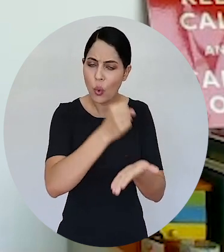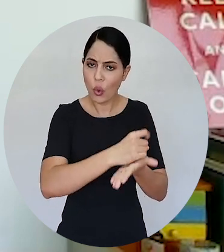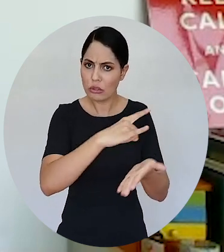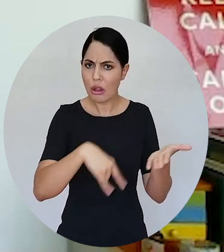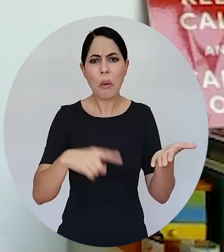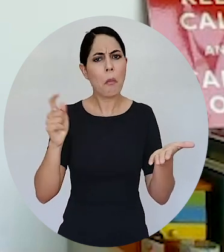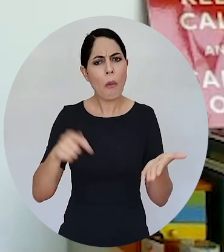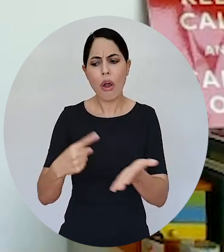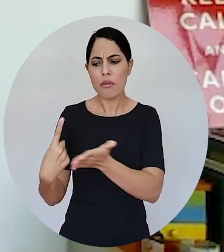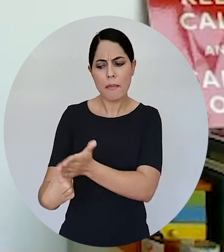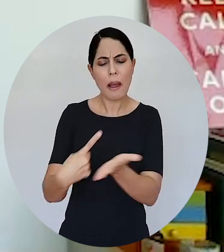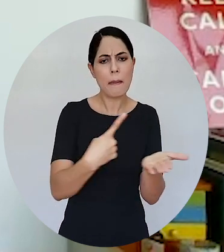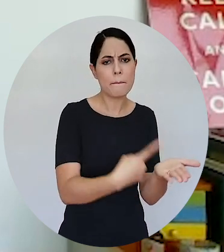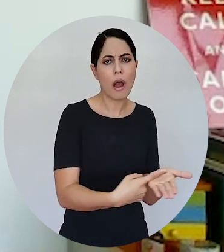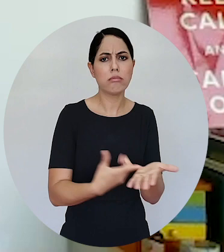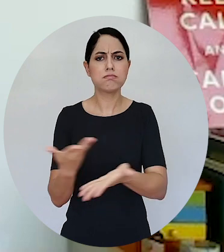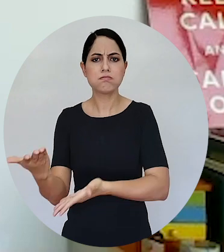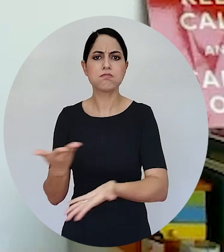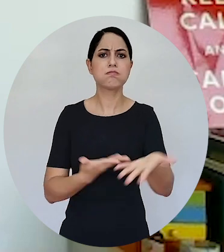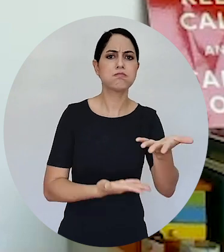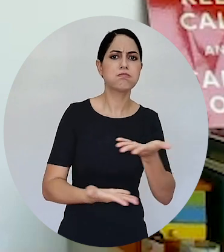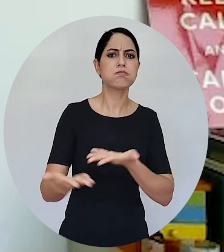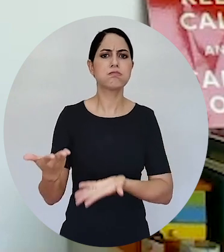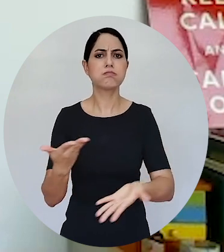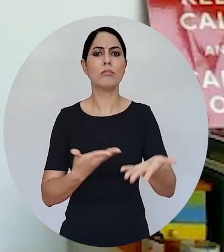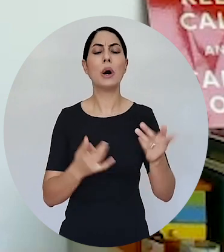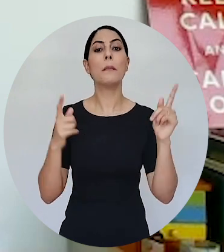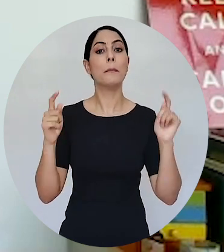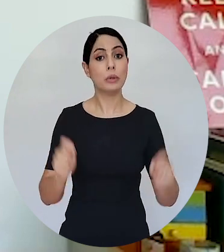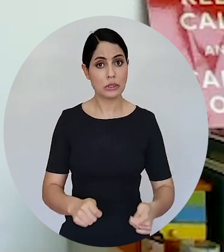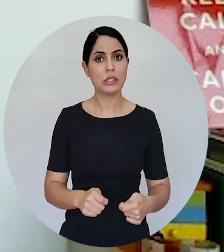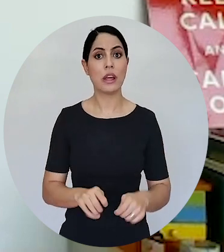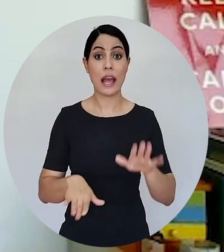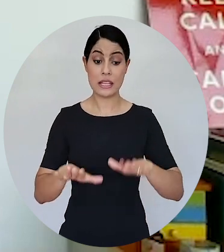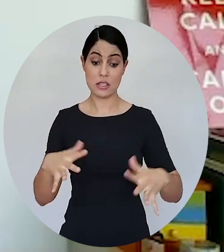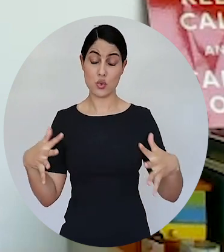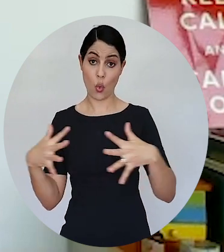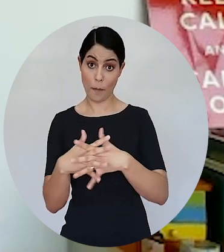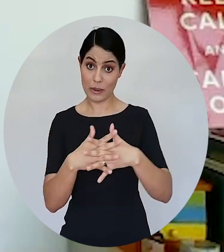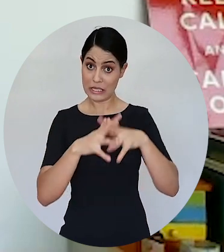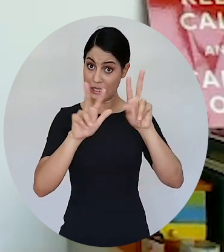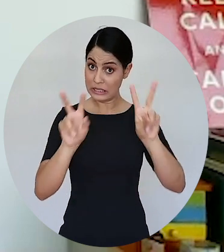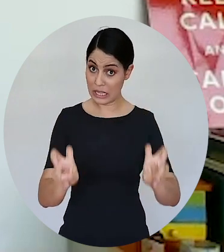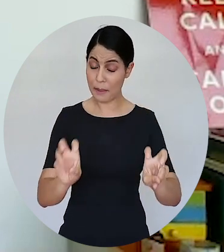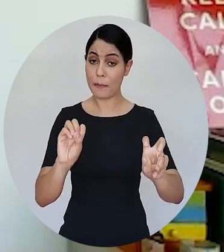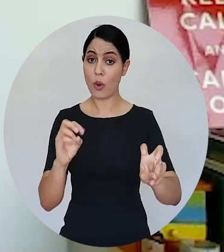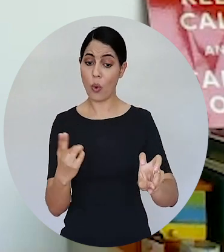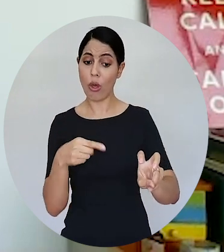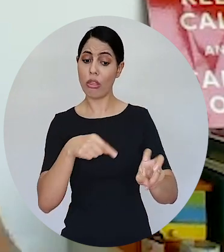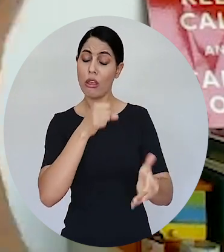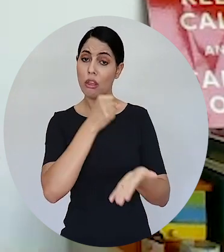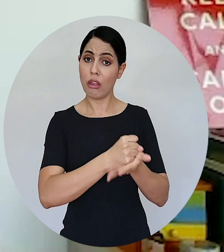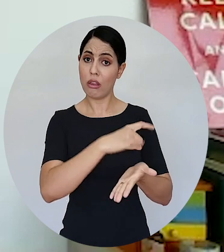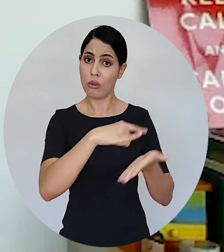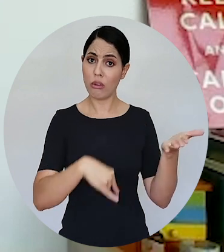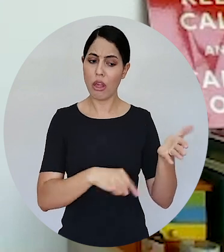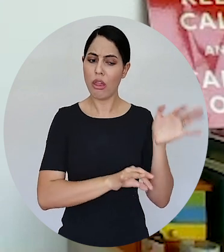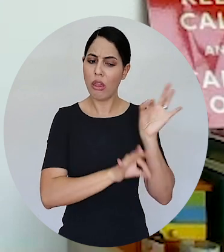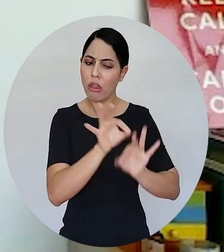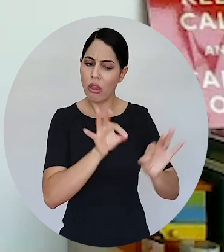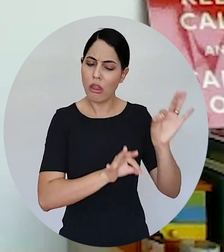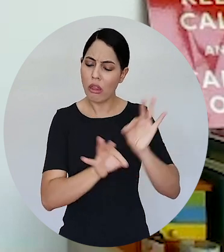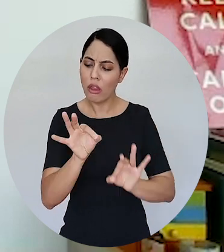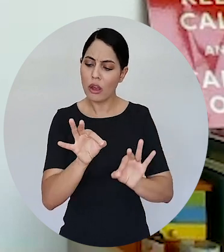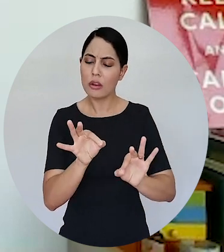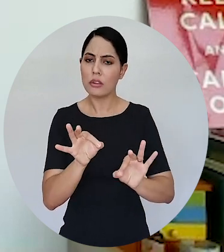muito bem utilizada pelos advogados quando existe tensão, quando existe complexidade, para um contrato